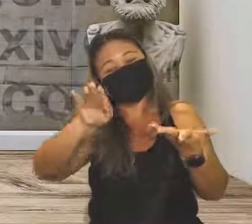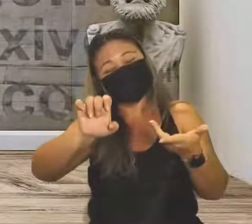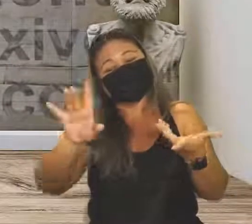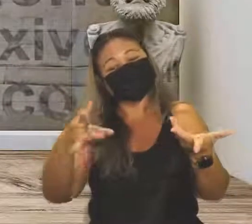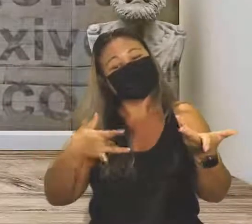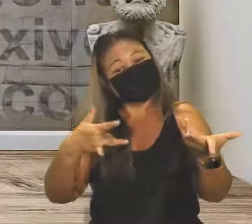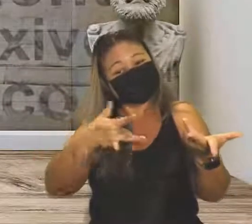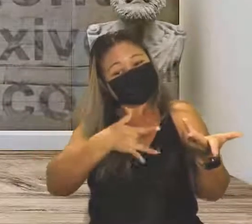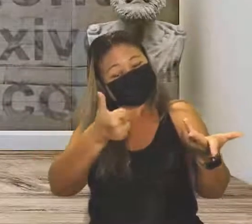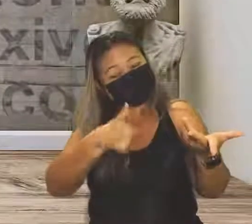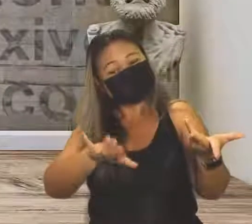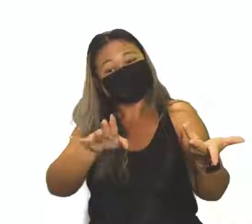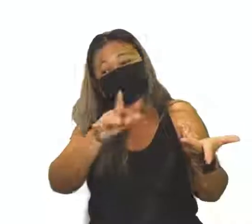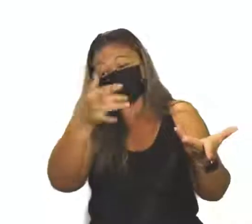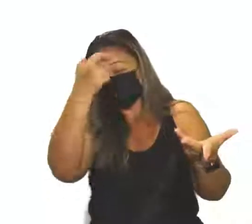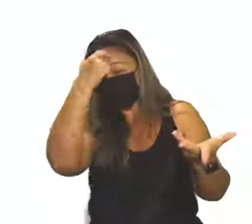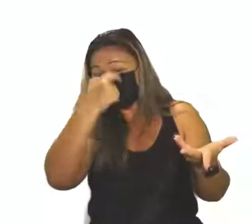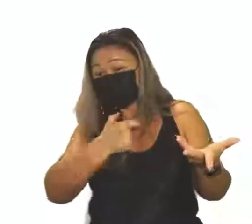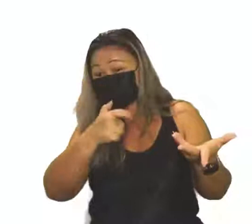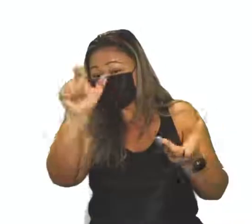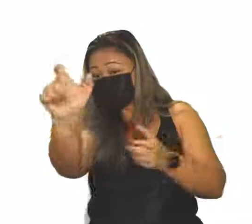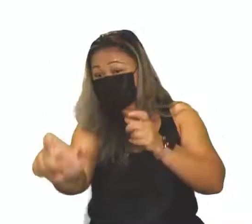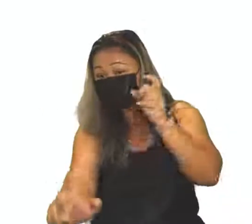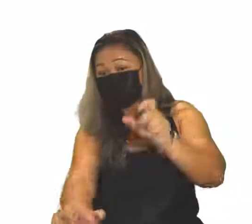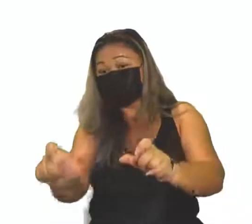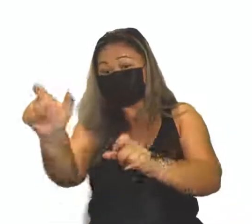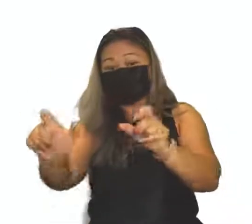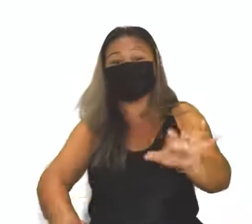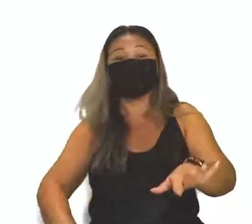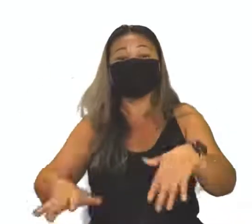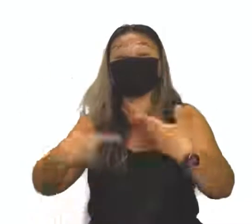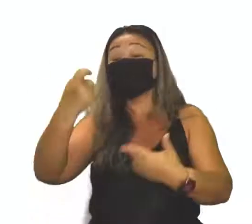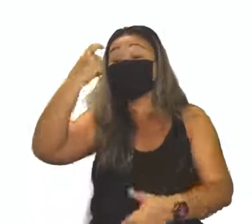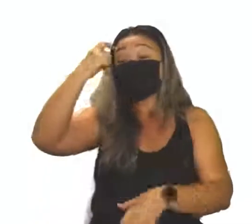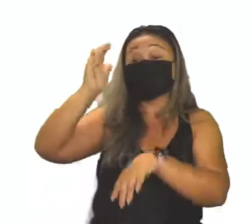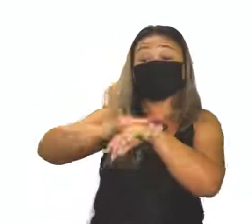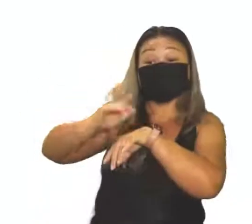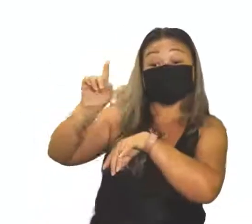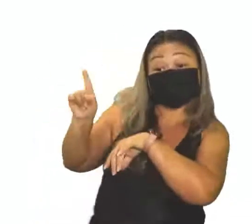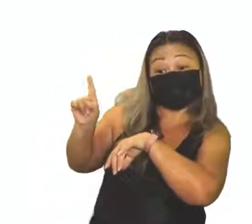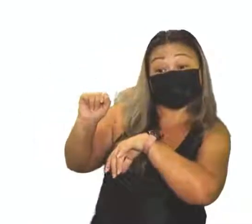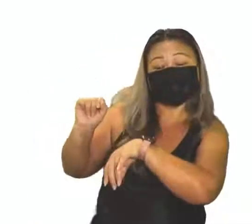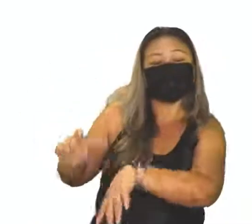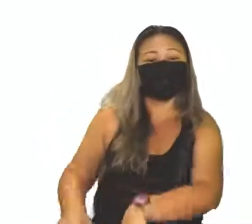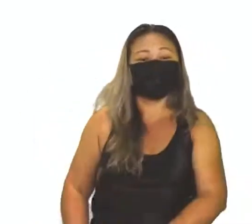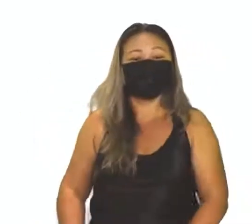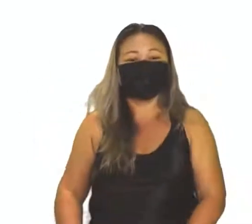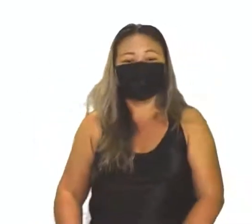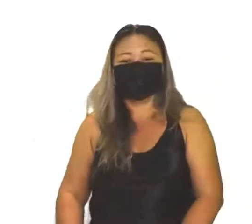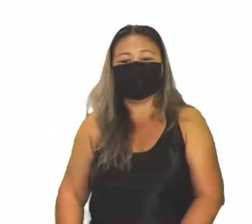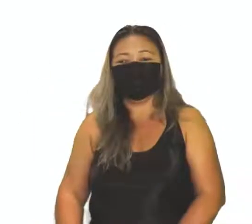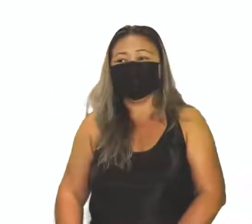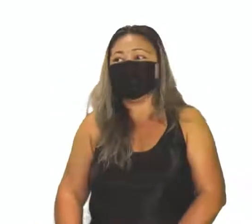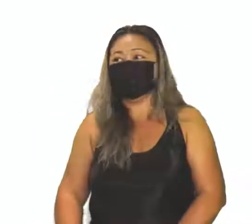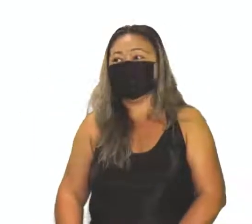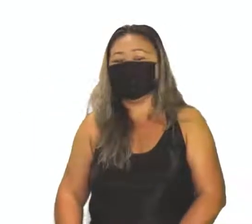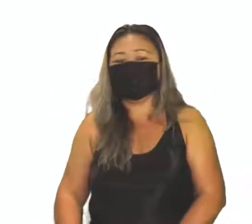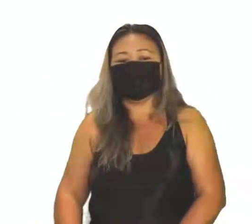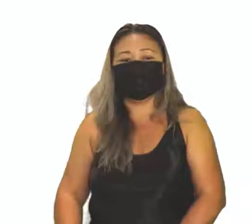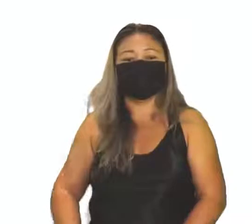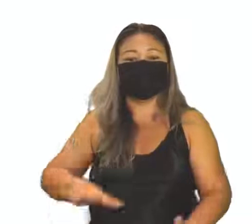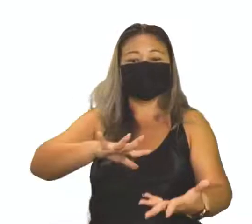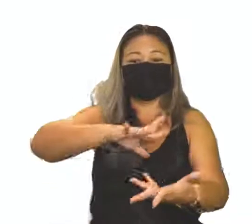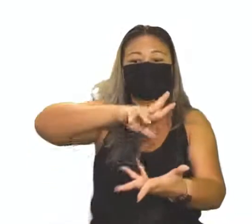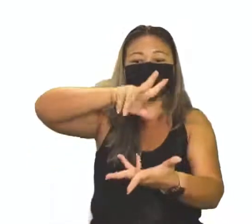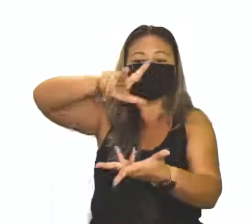das pessoas. Continuando para o próximo. Olha aí uma ideia. Me coloca aí nesse meio, ó. O mundo em